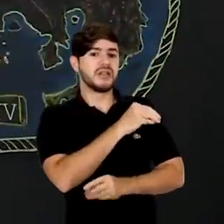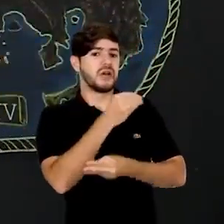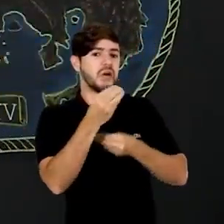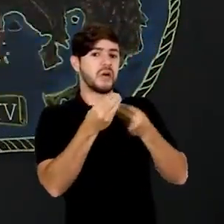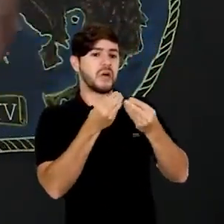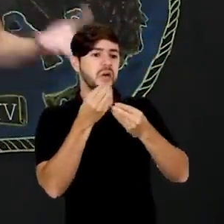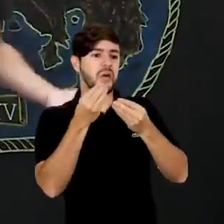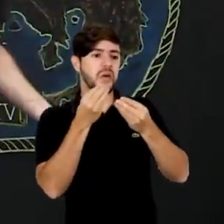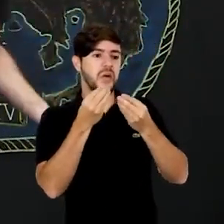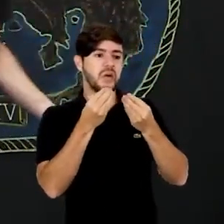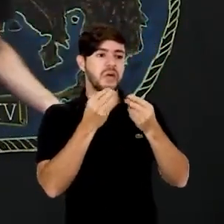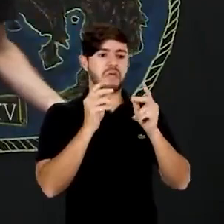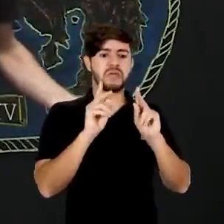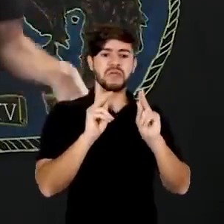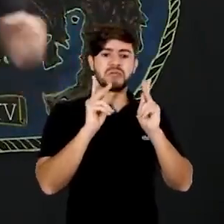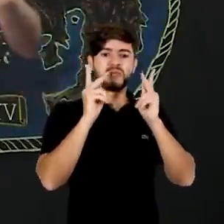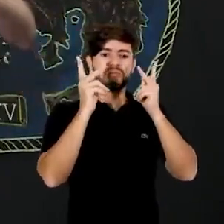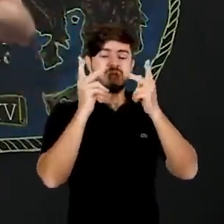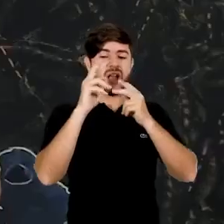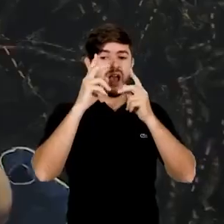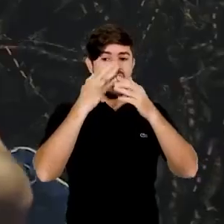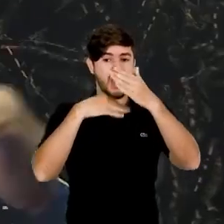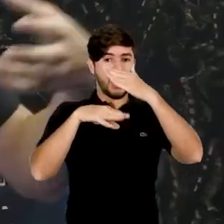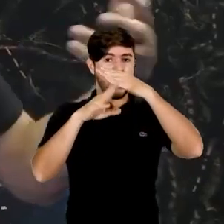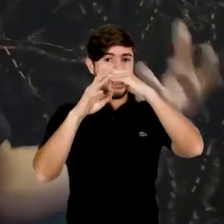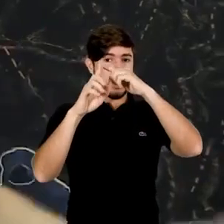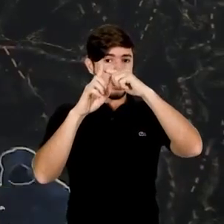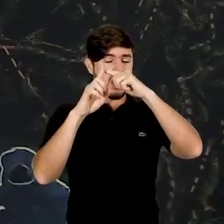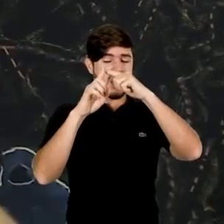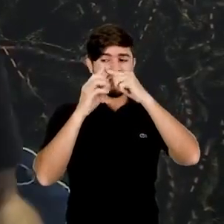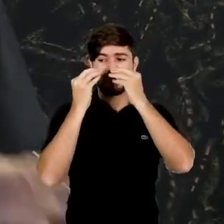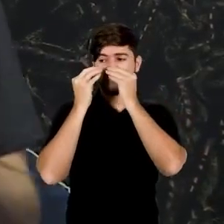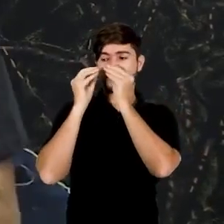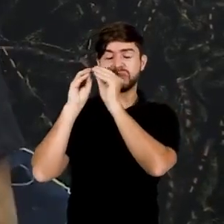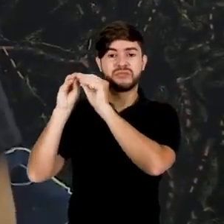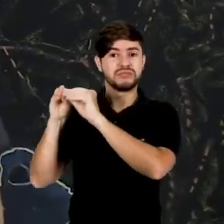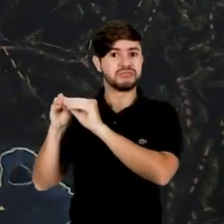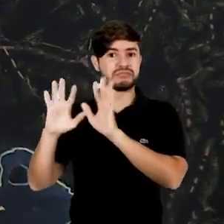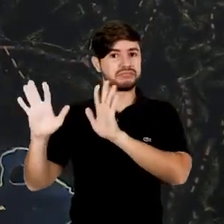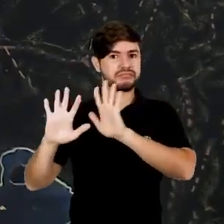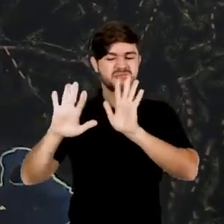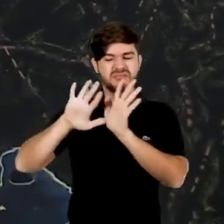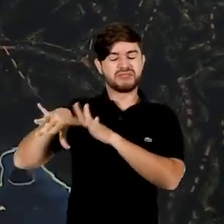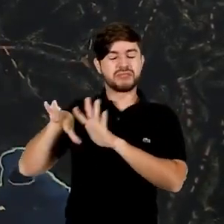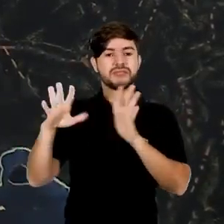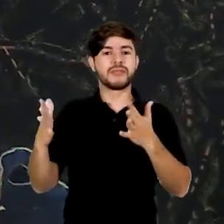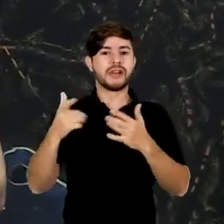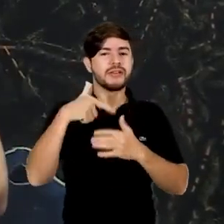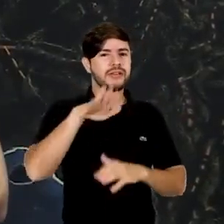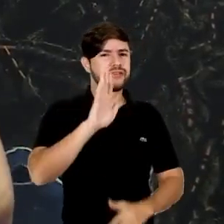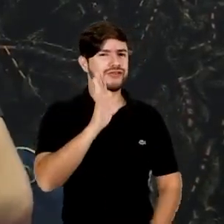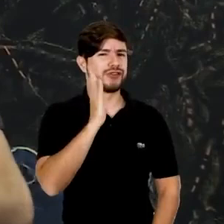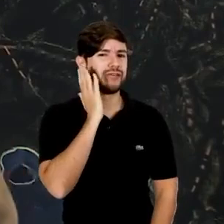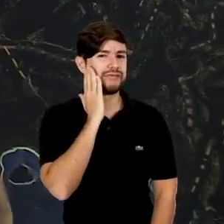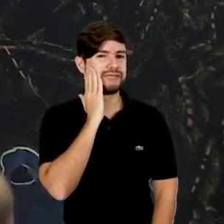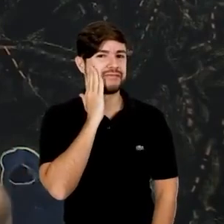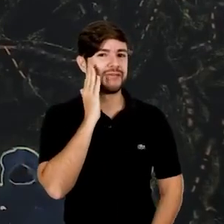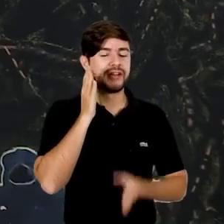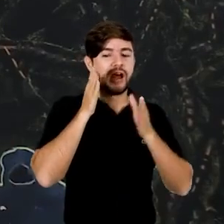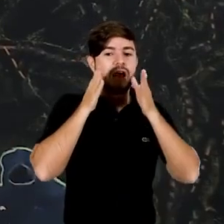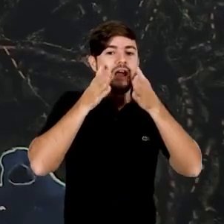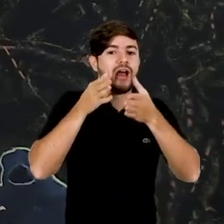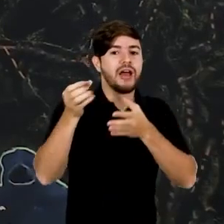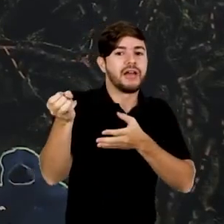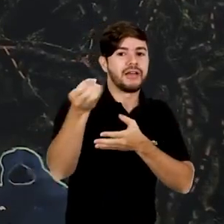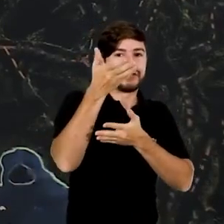né? Ou seja, do predomínio da igreja, um mundo que é muito mais rural. Muito bem, então você já entendeu quando é que essa ideia de